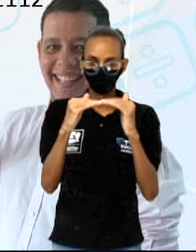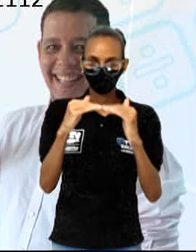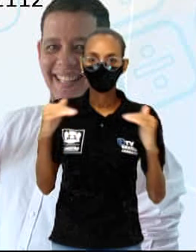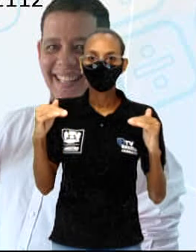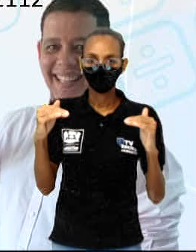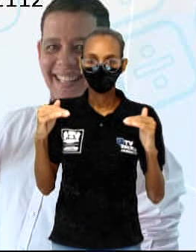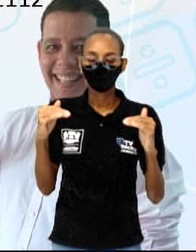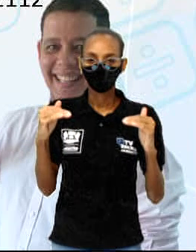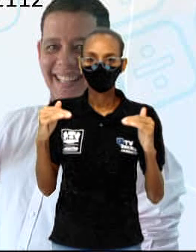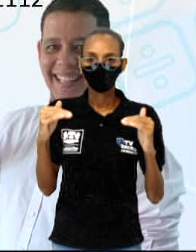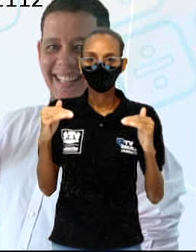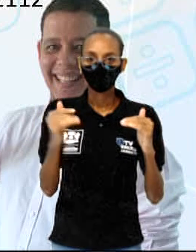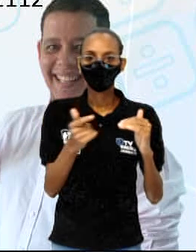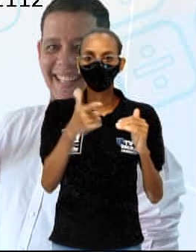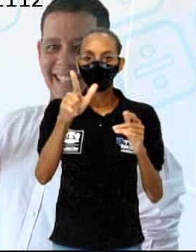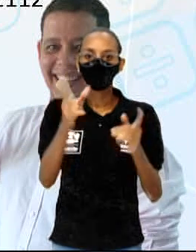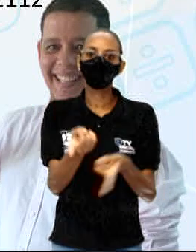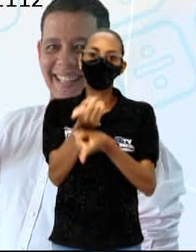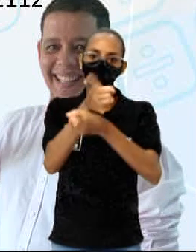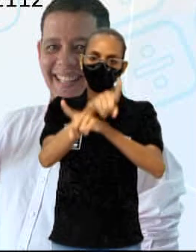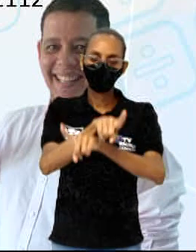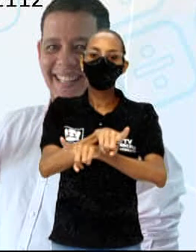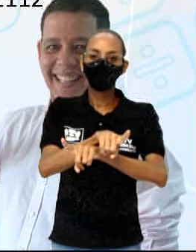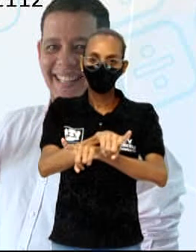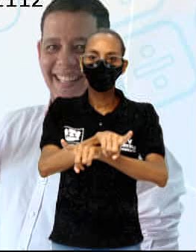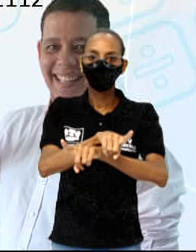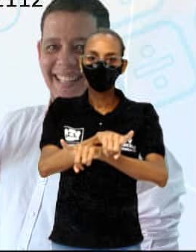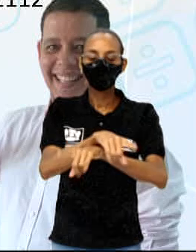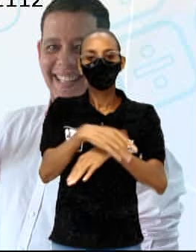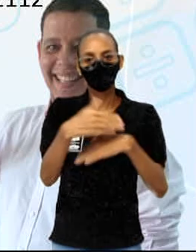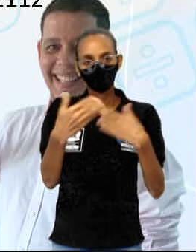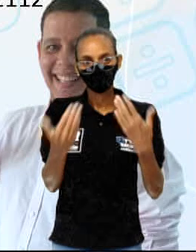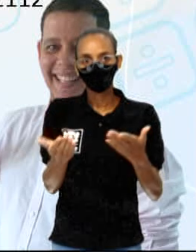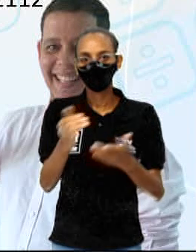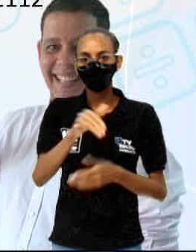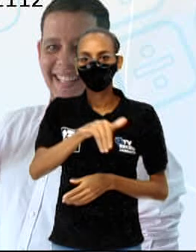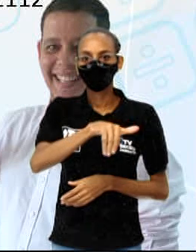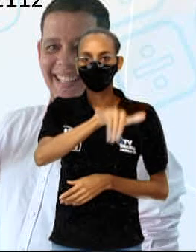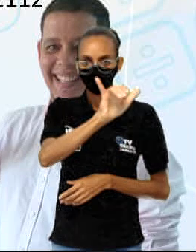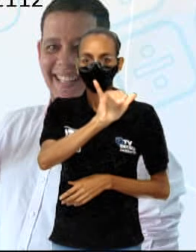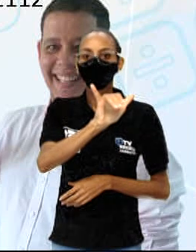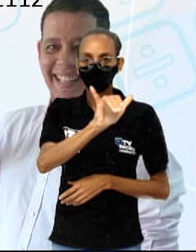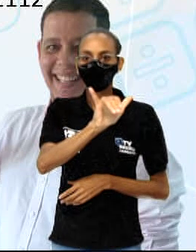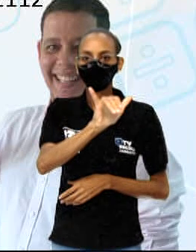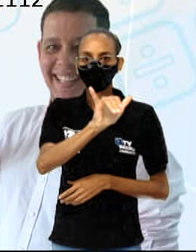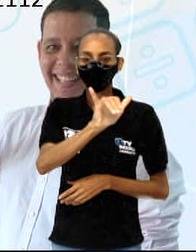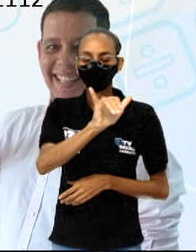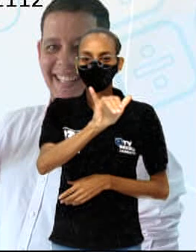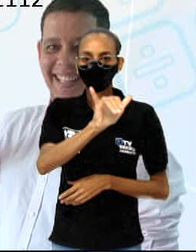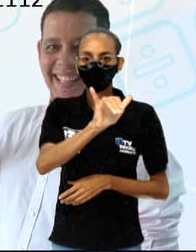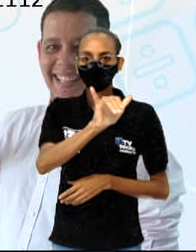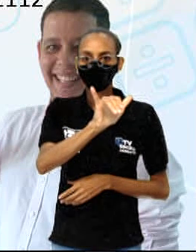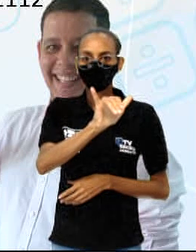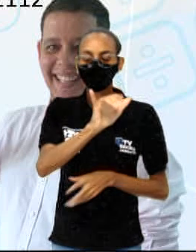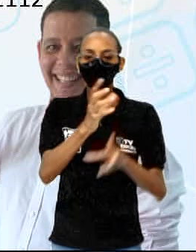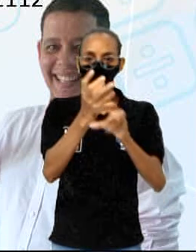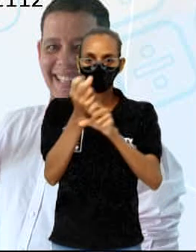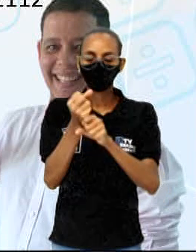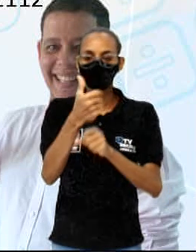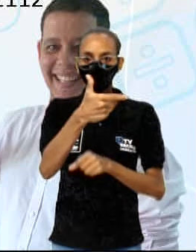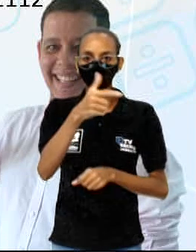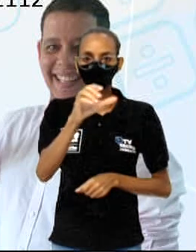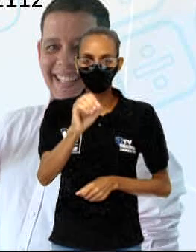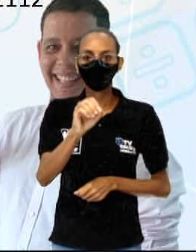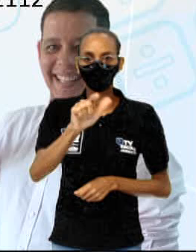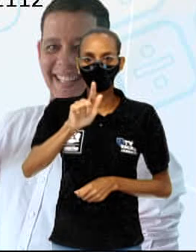aqui são opostos pelo vértice. Logo, Y mede 20 graus. Que